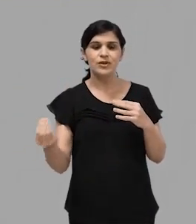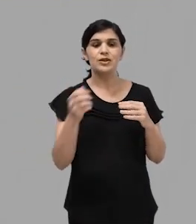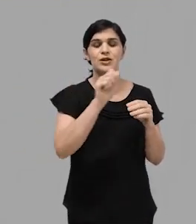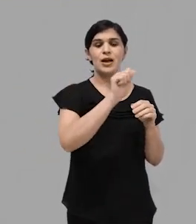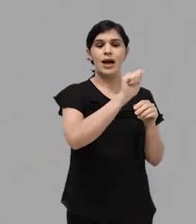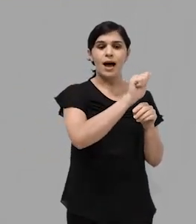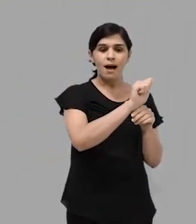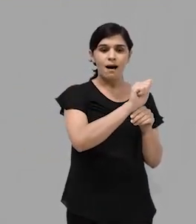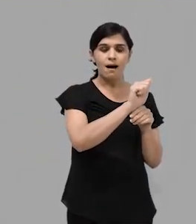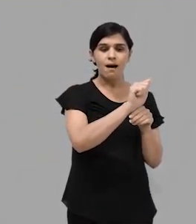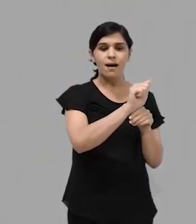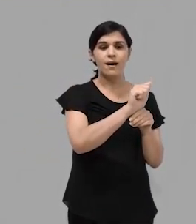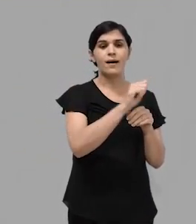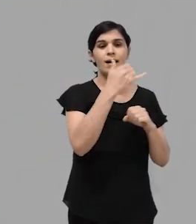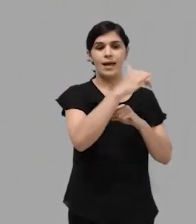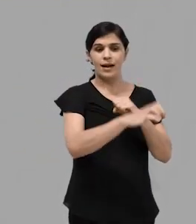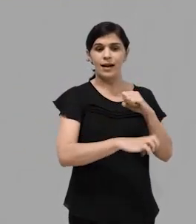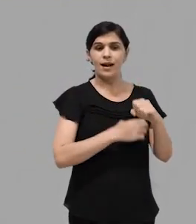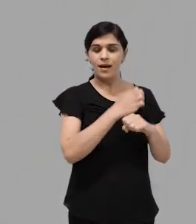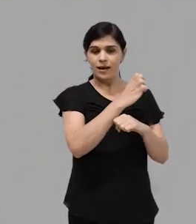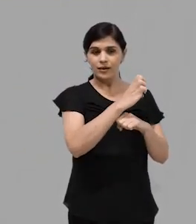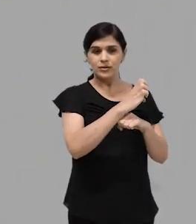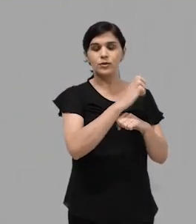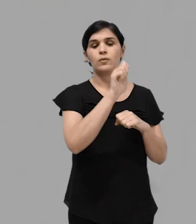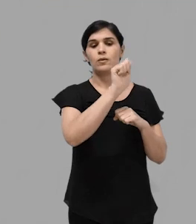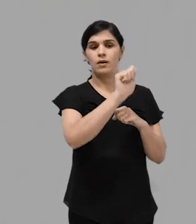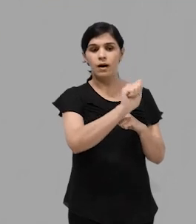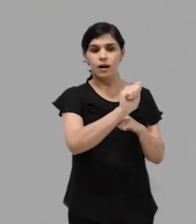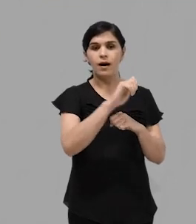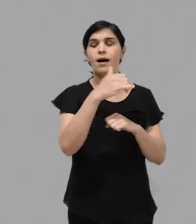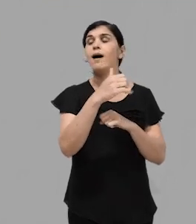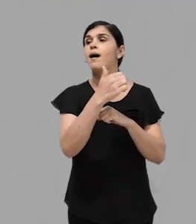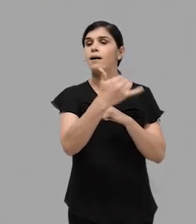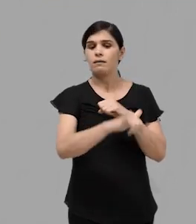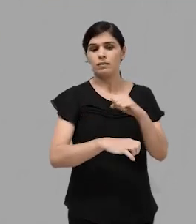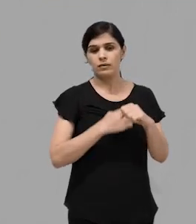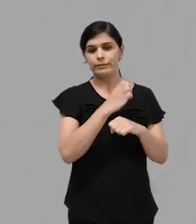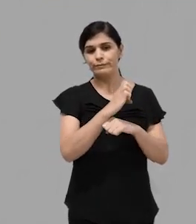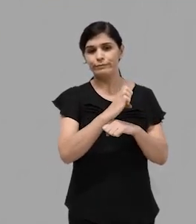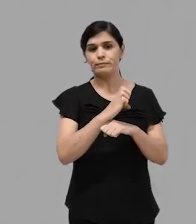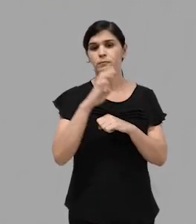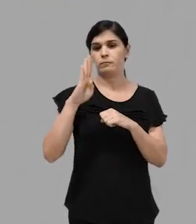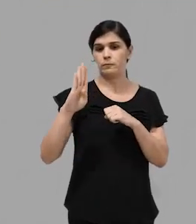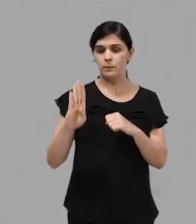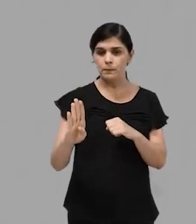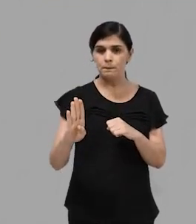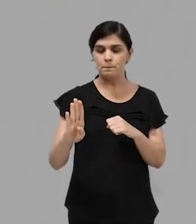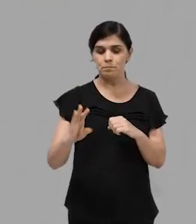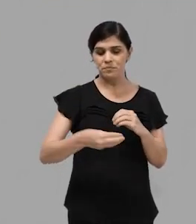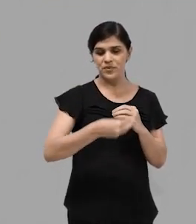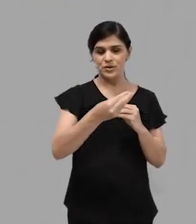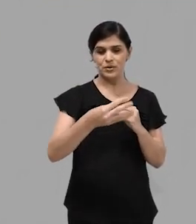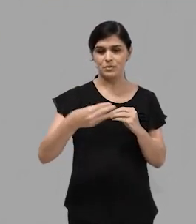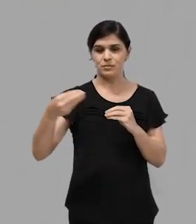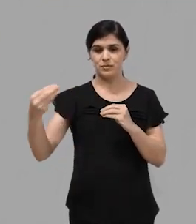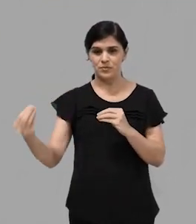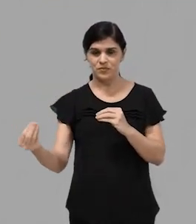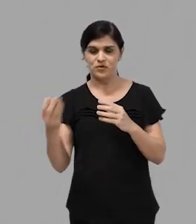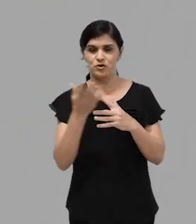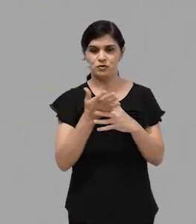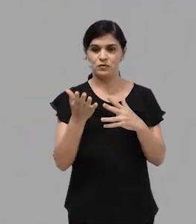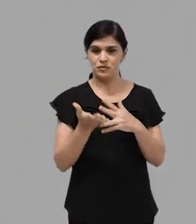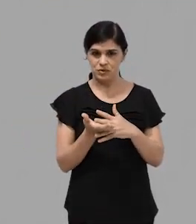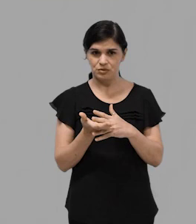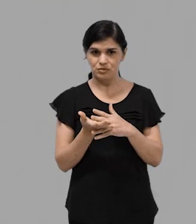eletronegatividade, ou seja, maior vontade de ficar com os elétrons do que o átomo B, certo? Então,